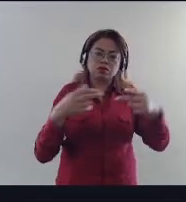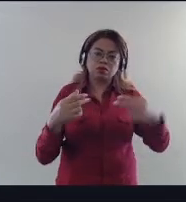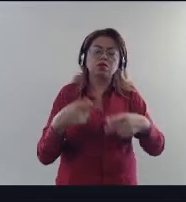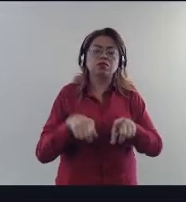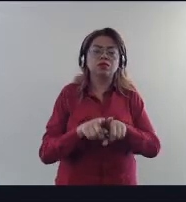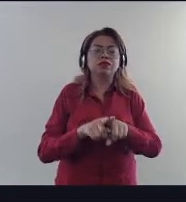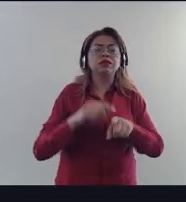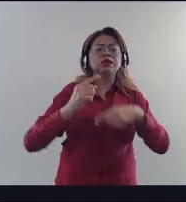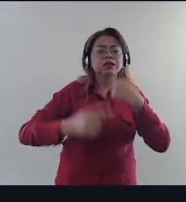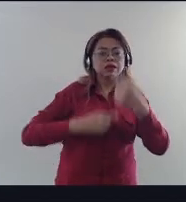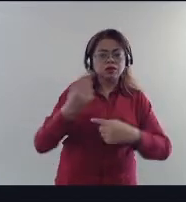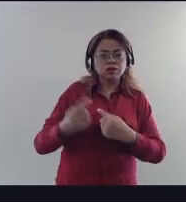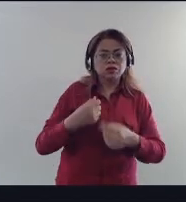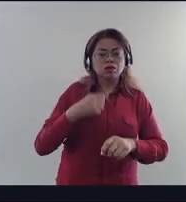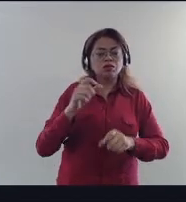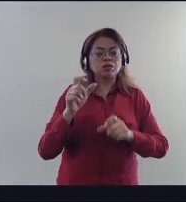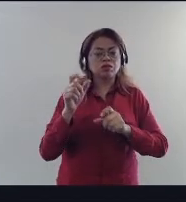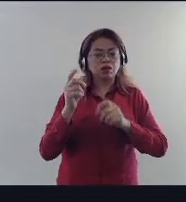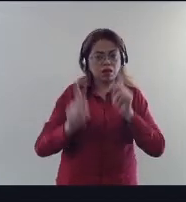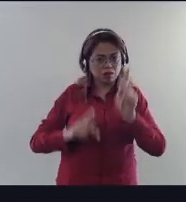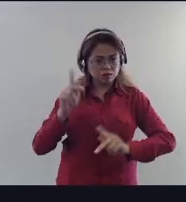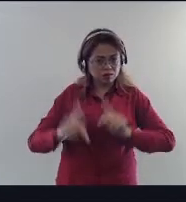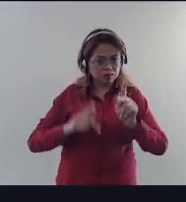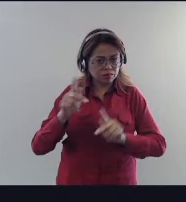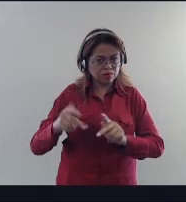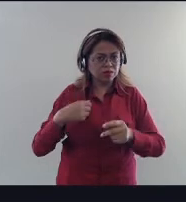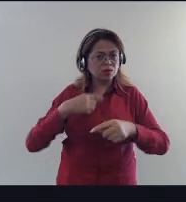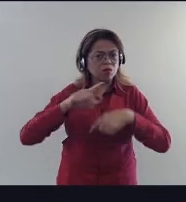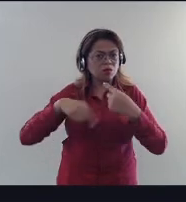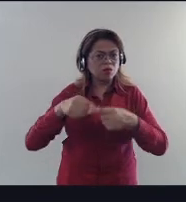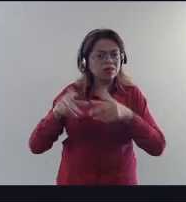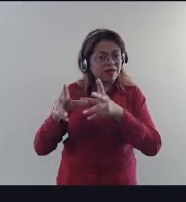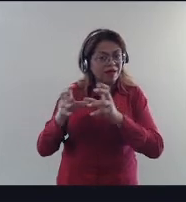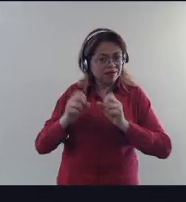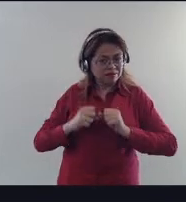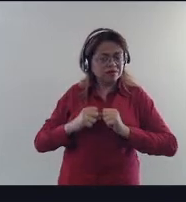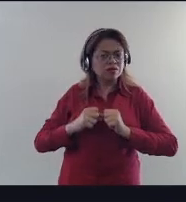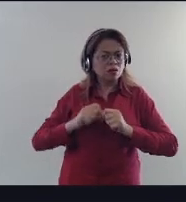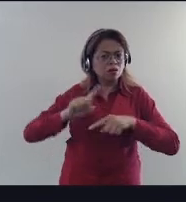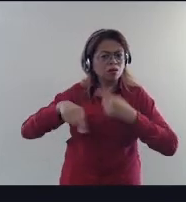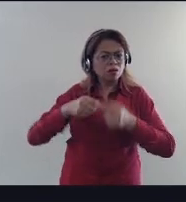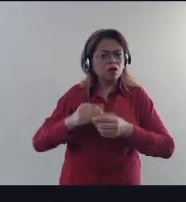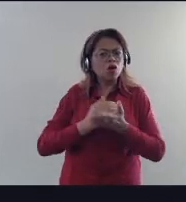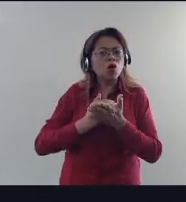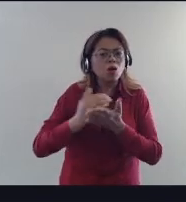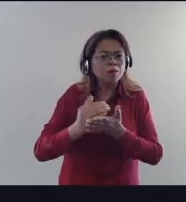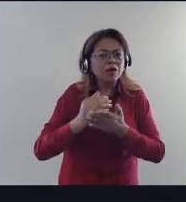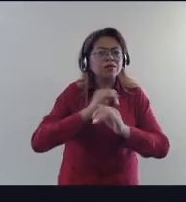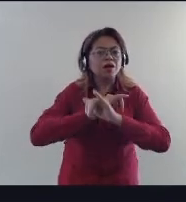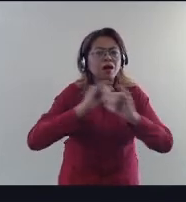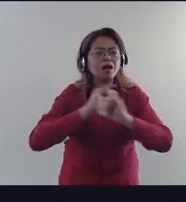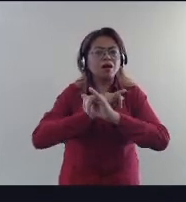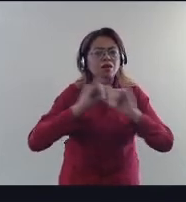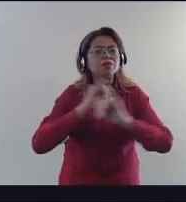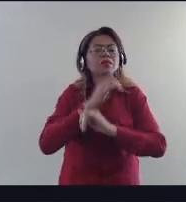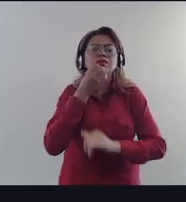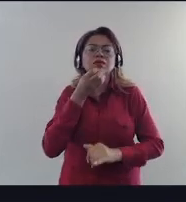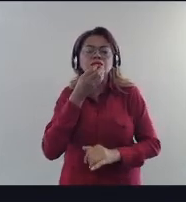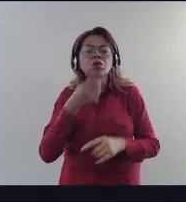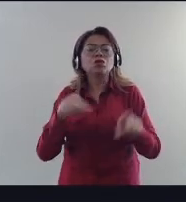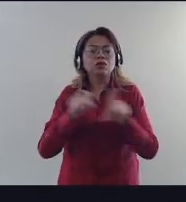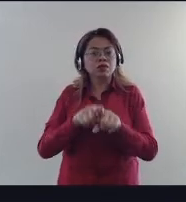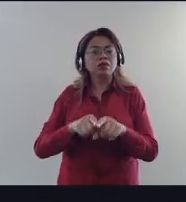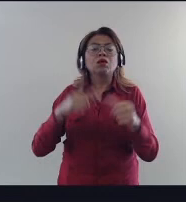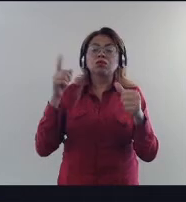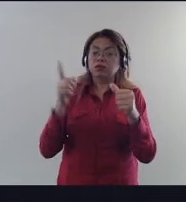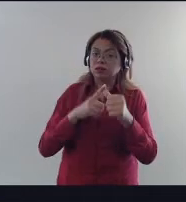os early adopters, eles passam essa notícia para os demais, e aí você tem 34% da população que são os